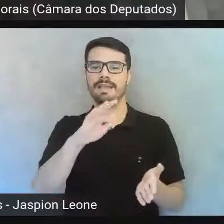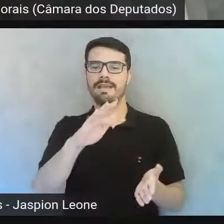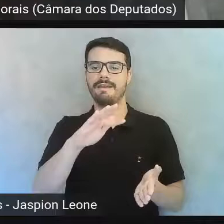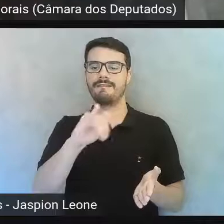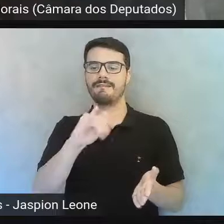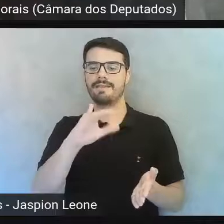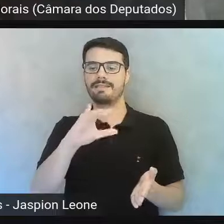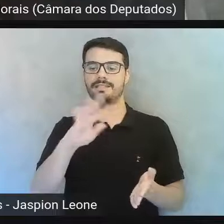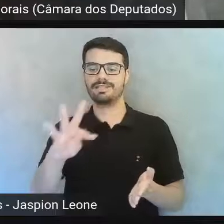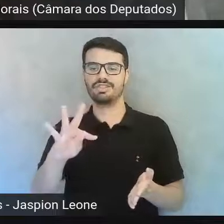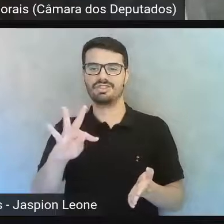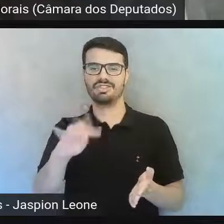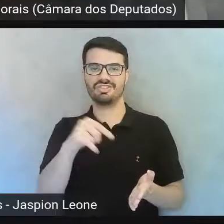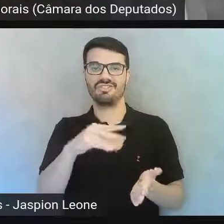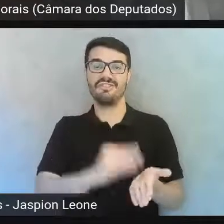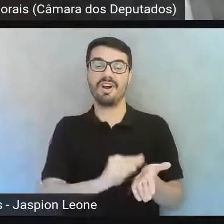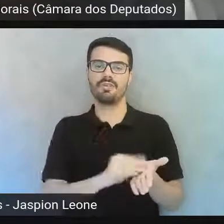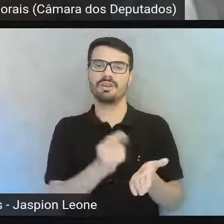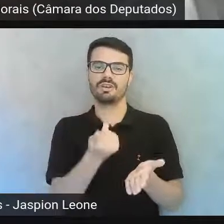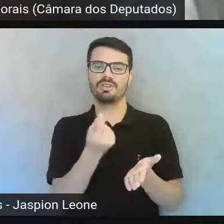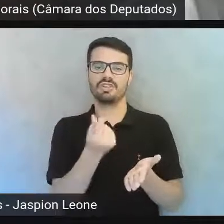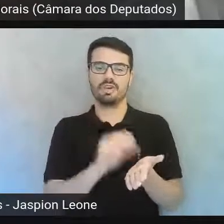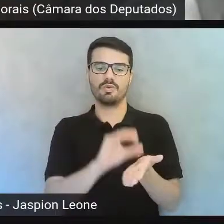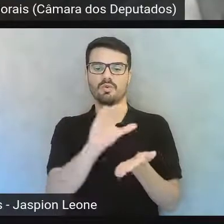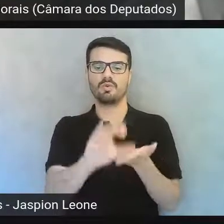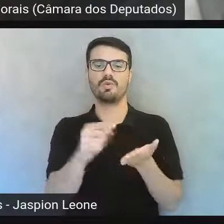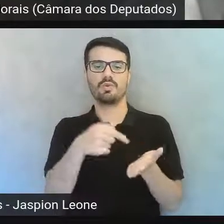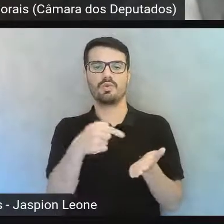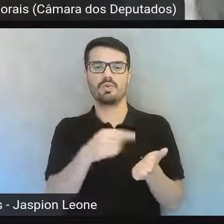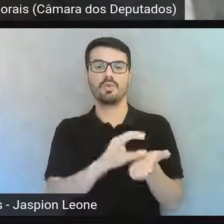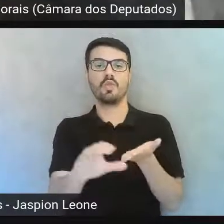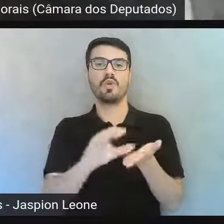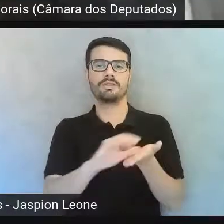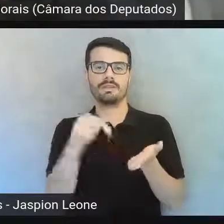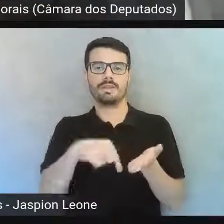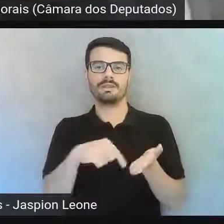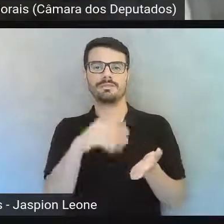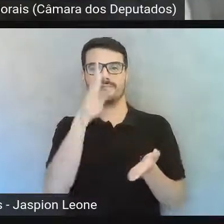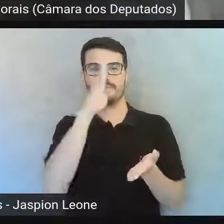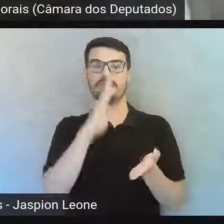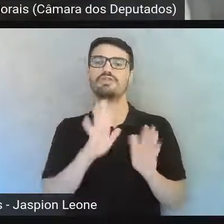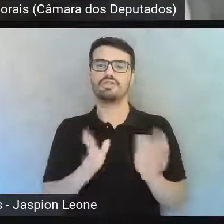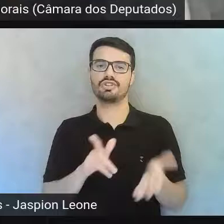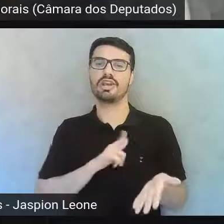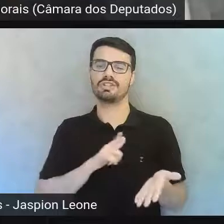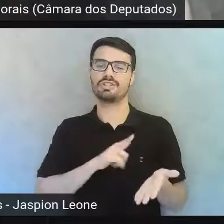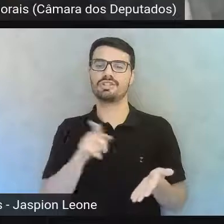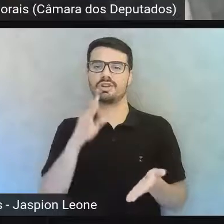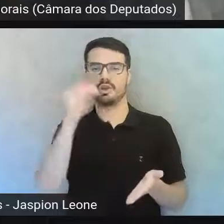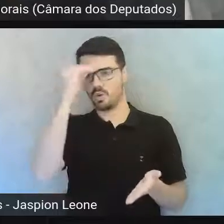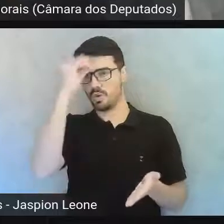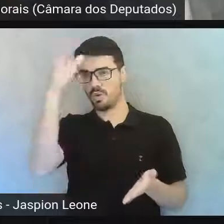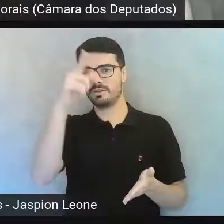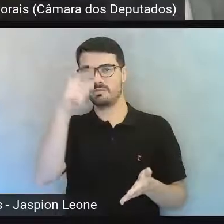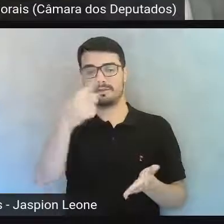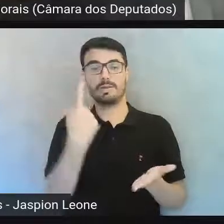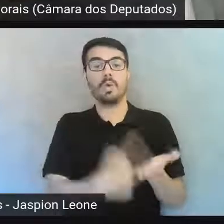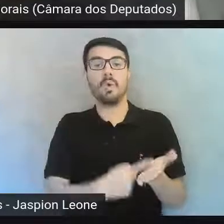déficit aí, eu já tinha tomado conhecimento deste acordo. Mas nós vamos por